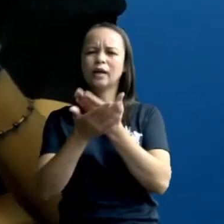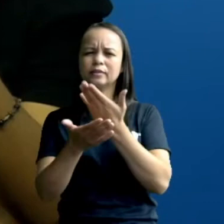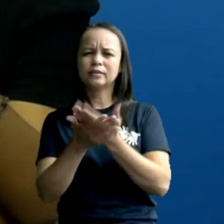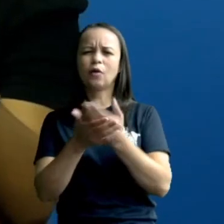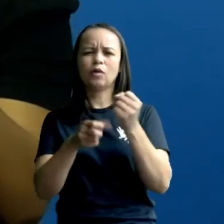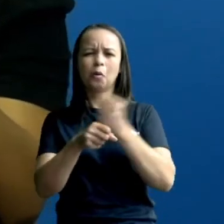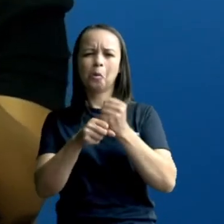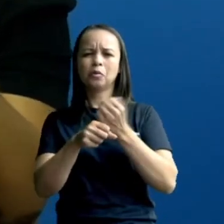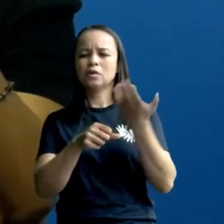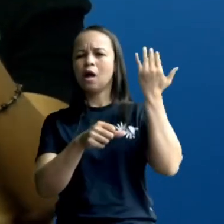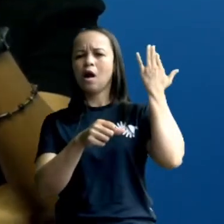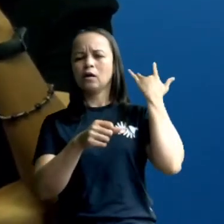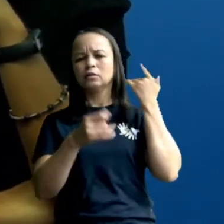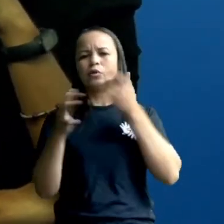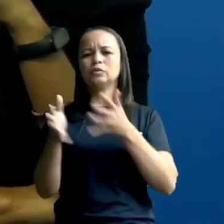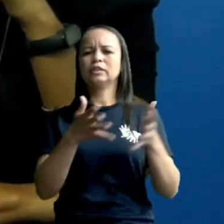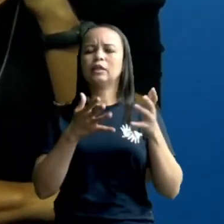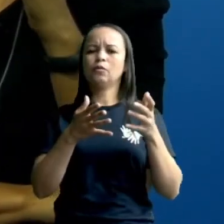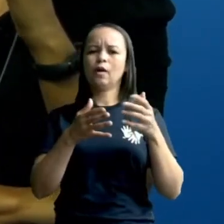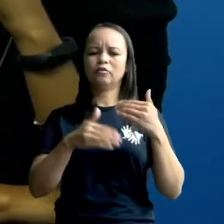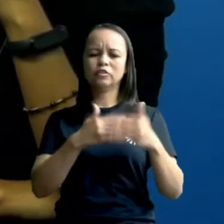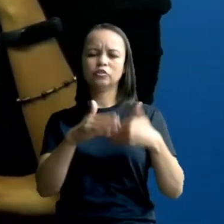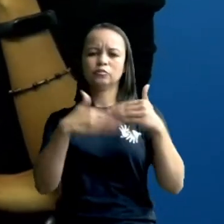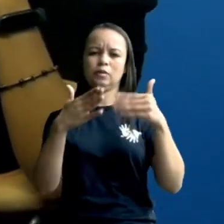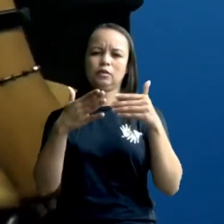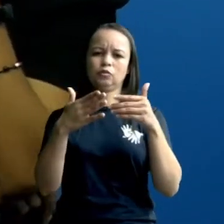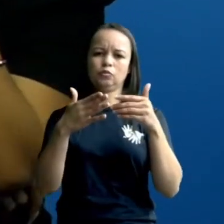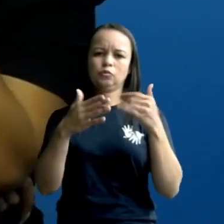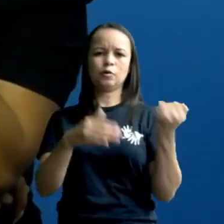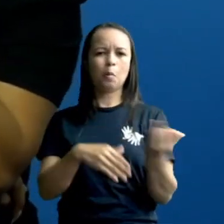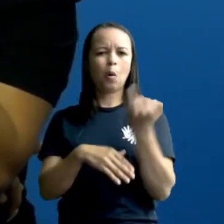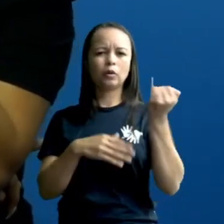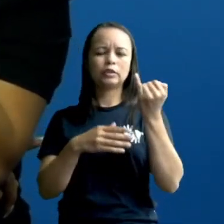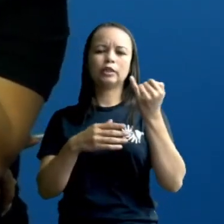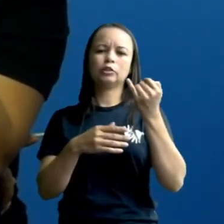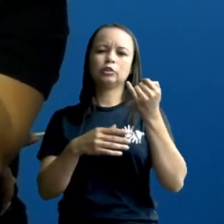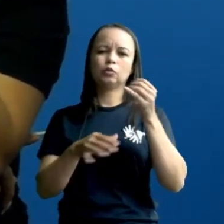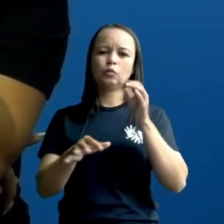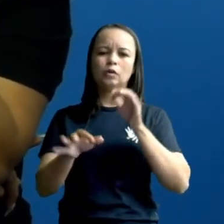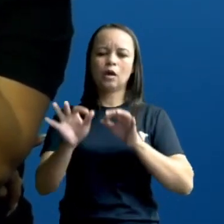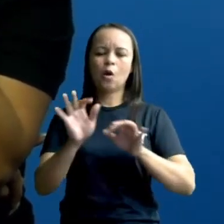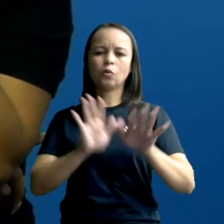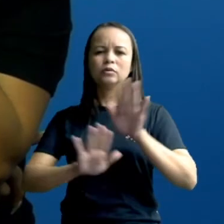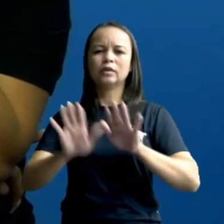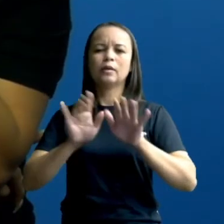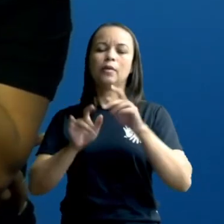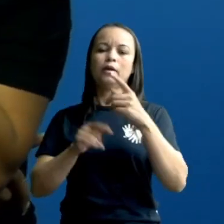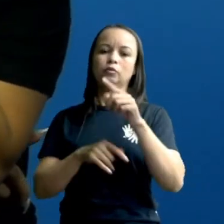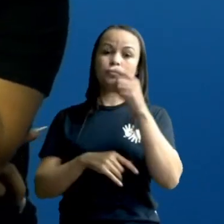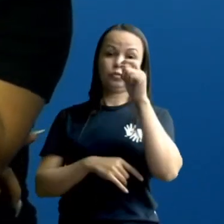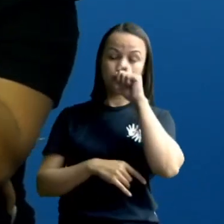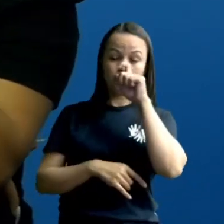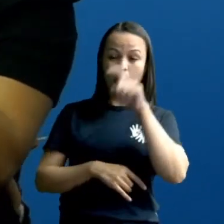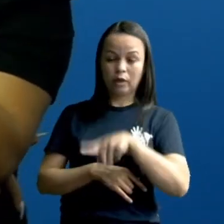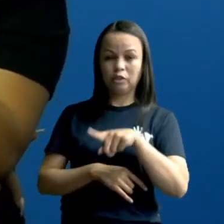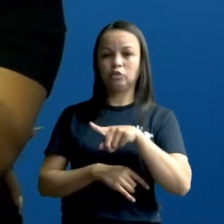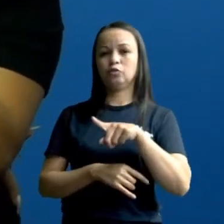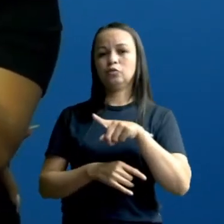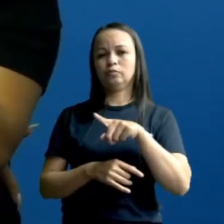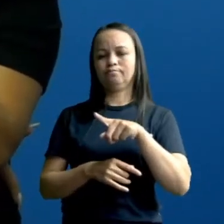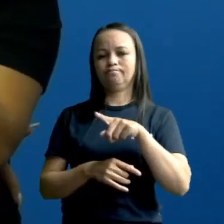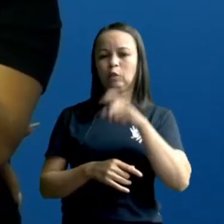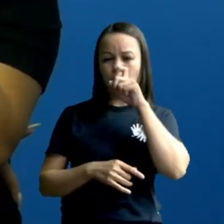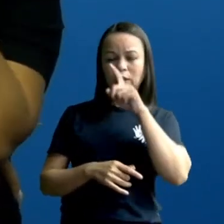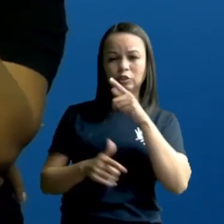é um investimento primordial o tratamento do lixo. E o lixo é um problema para o mundo